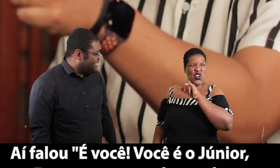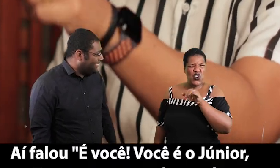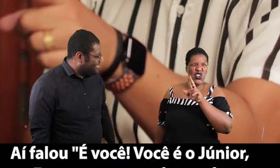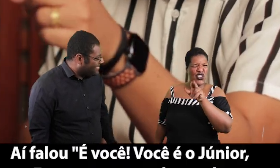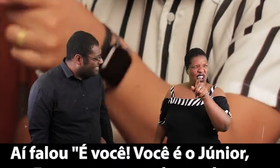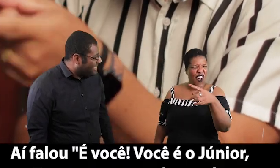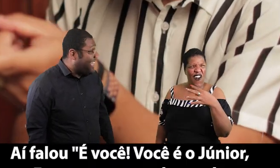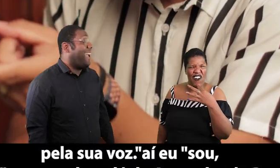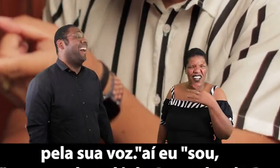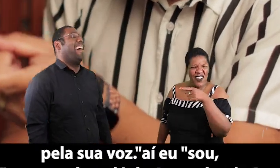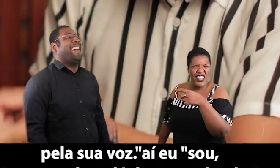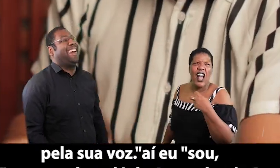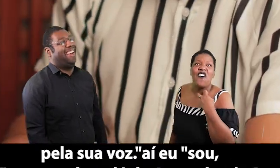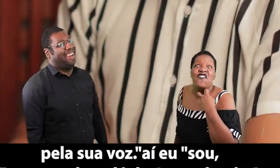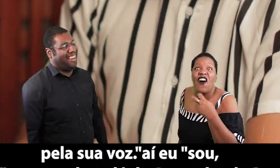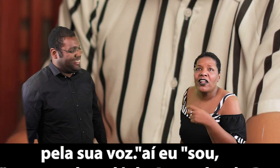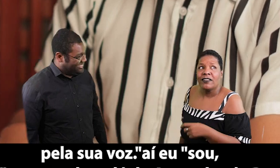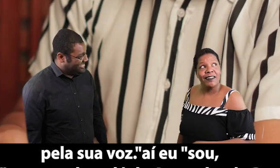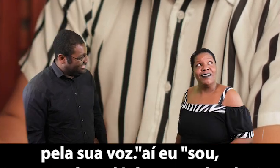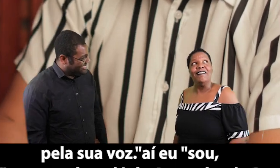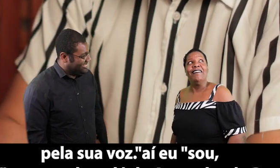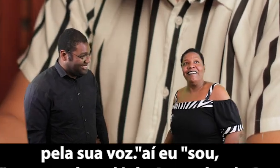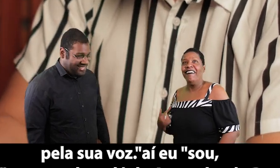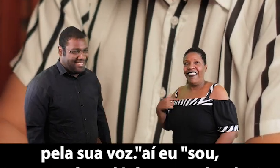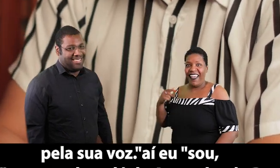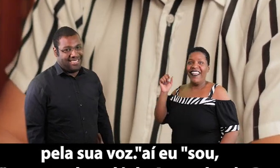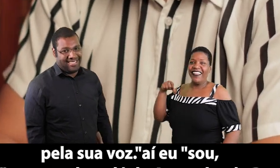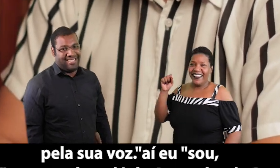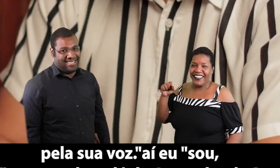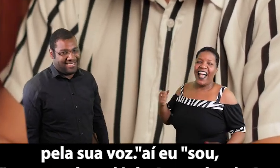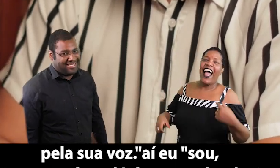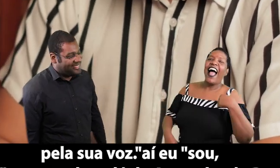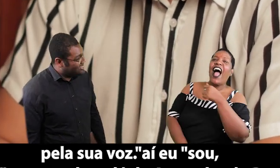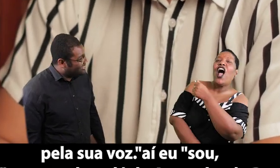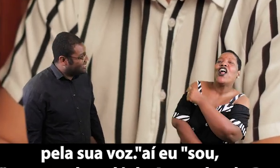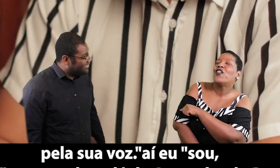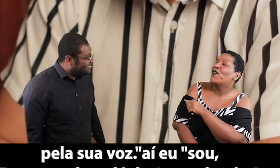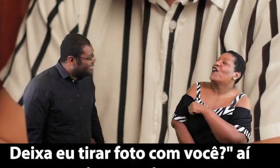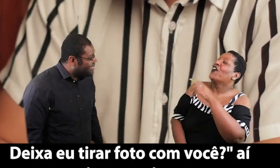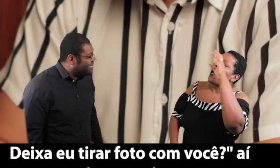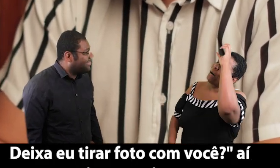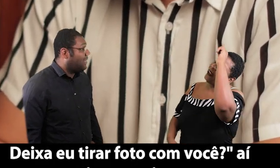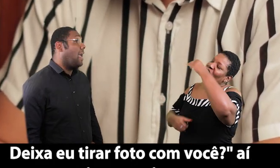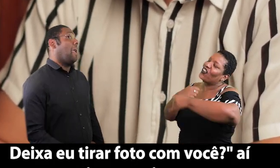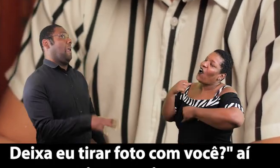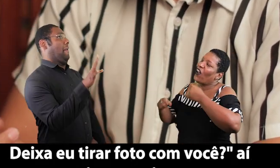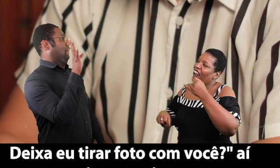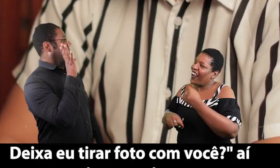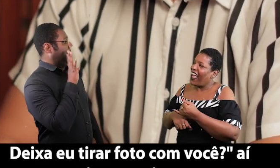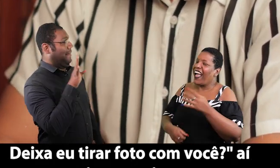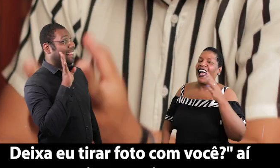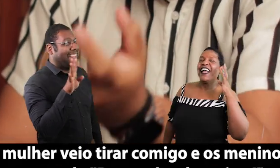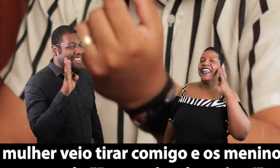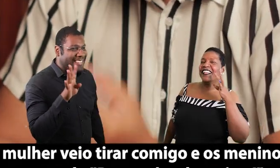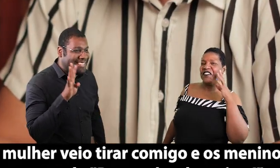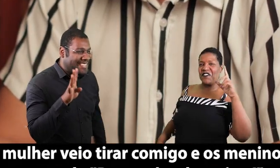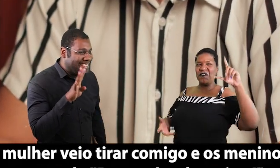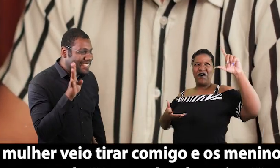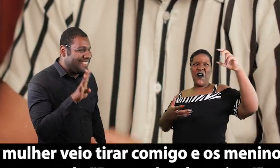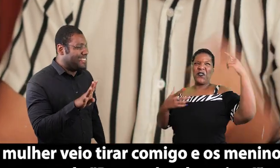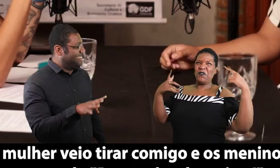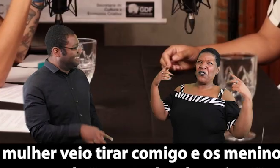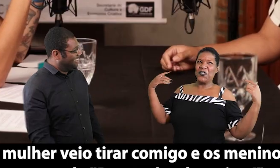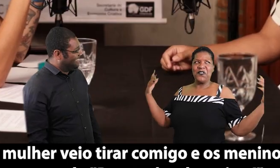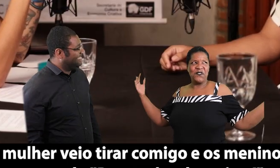eu tô reconhecendo pela sua voz. Aí eu, sou eu. Ele, não, eu sou seu aluno lá do Aprendendo Percussão, deixa eu tirar uma Que foto legal. com você. Aí tirou comigo, aí a mulher veio tirar